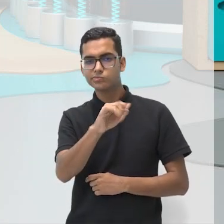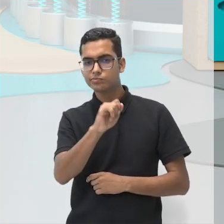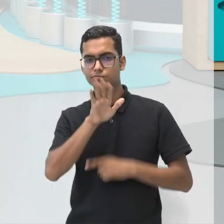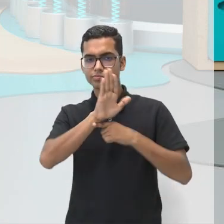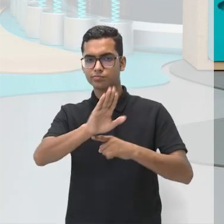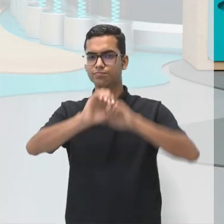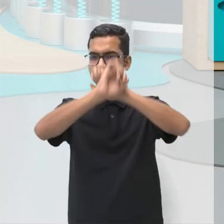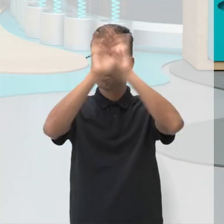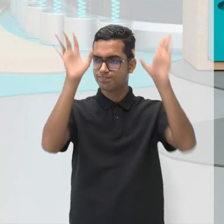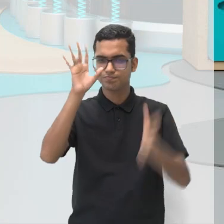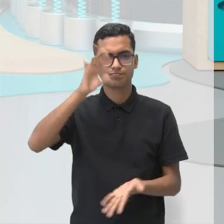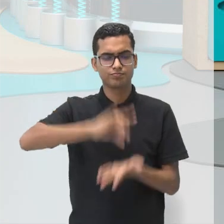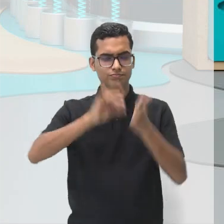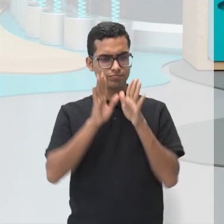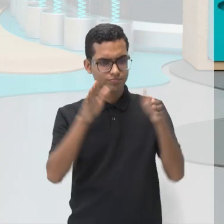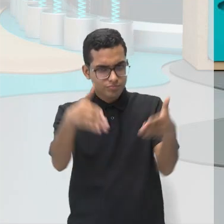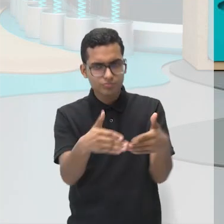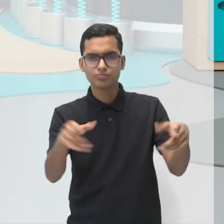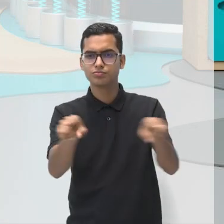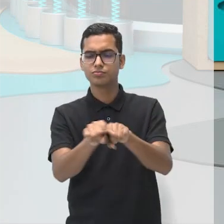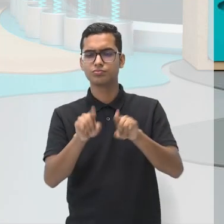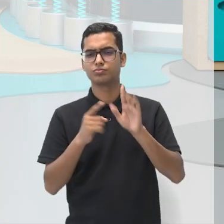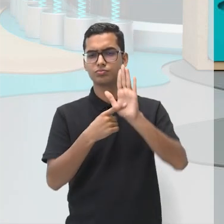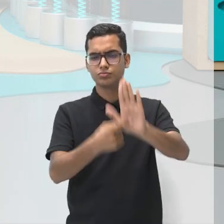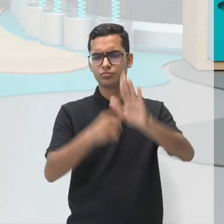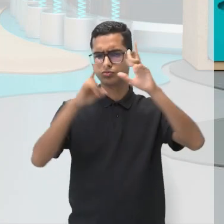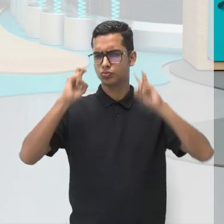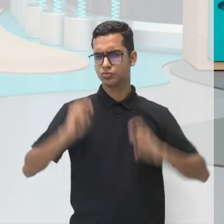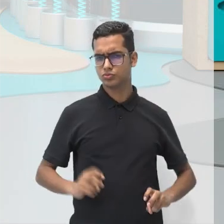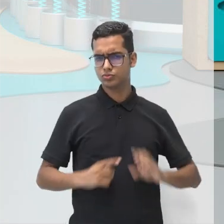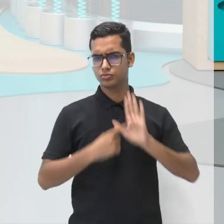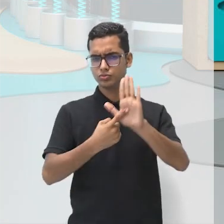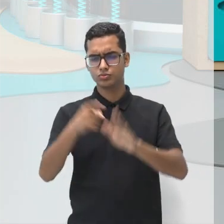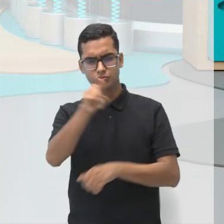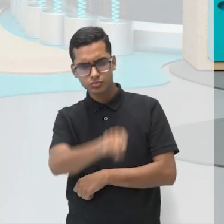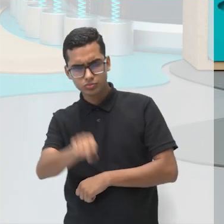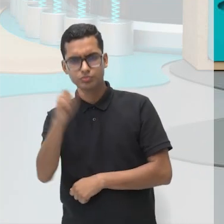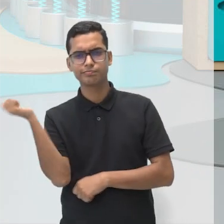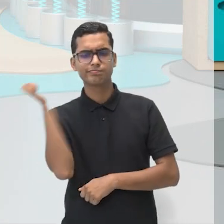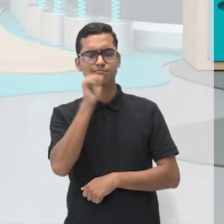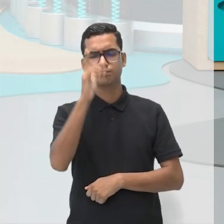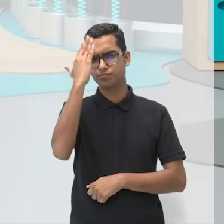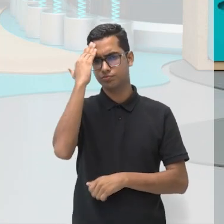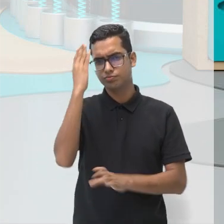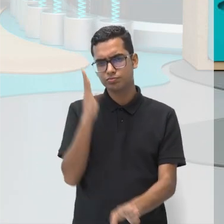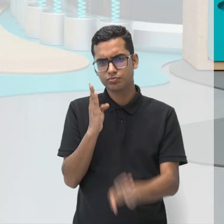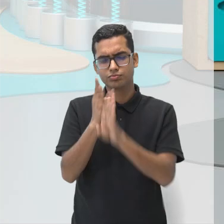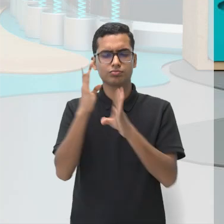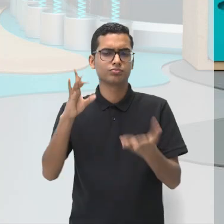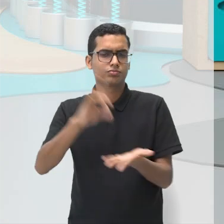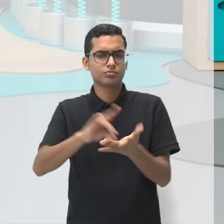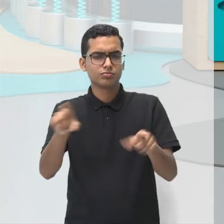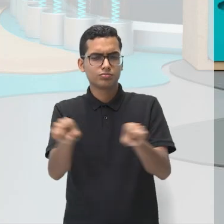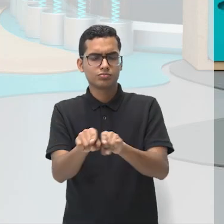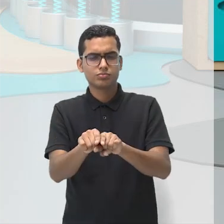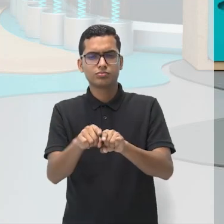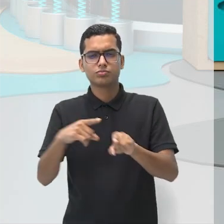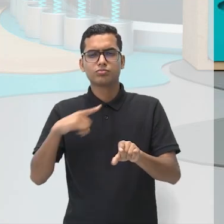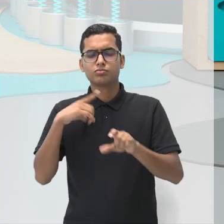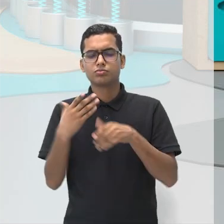clara, de forma mais específica, indicando até exames para você verificar em que